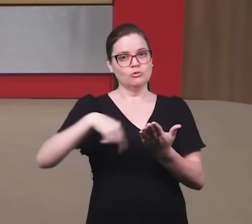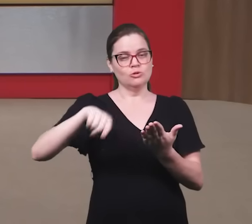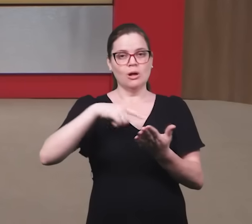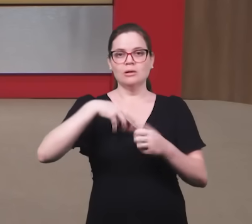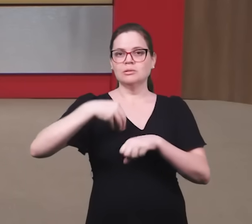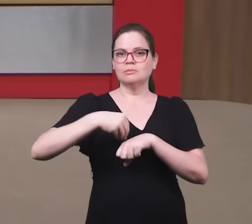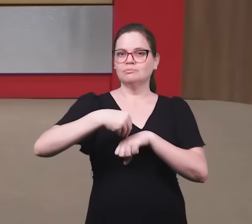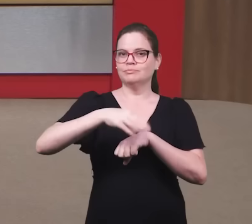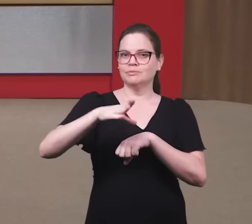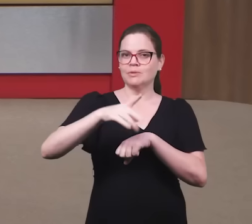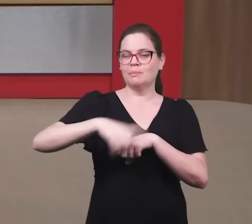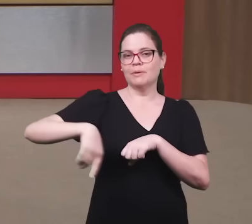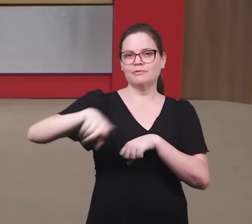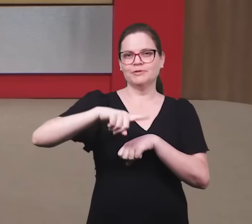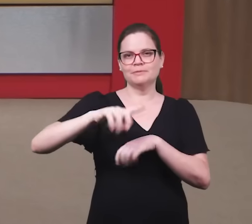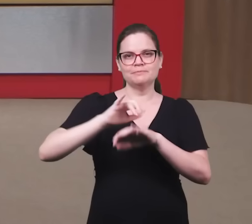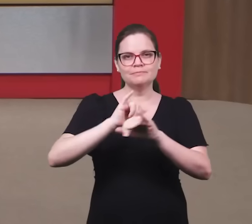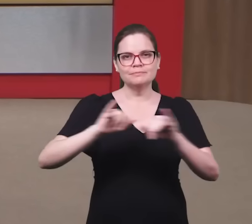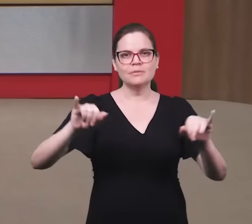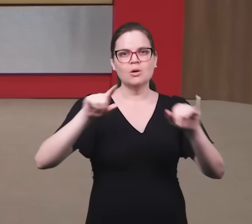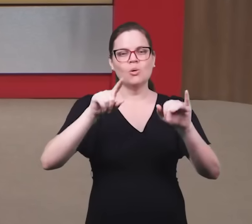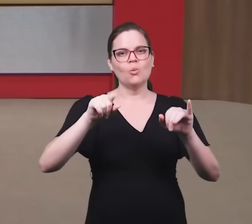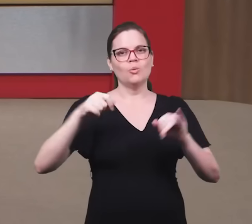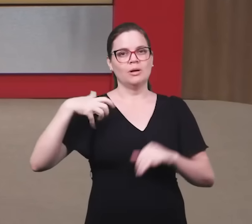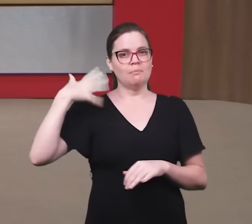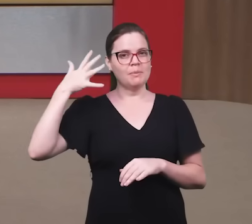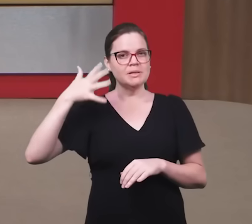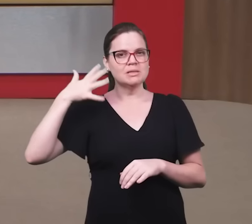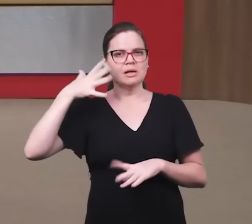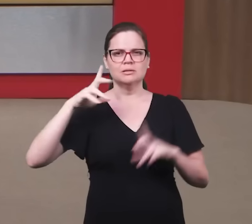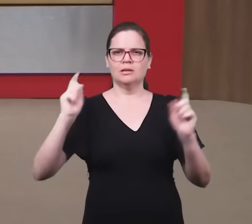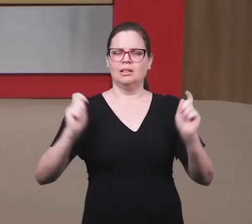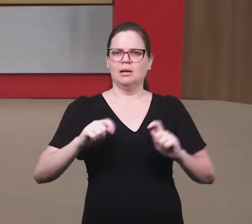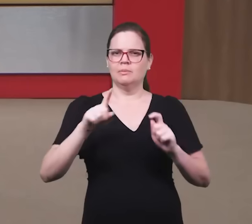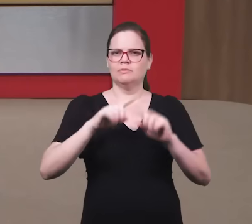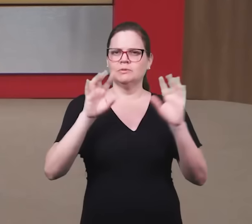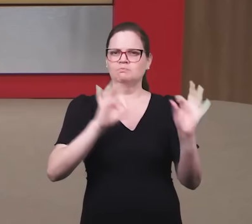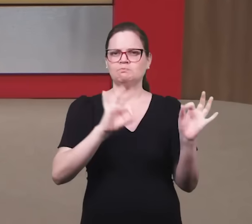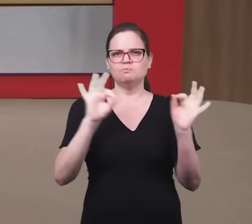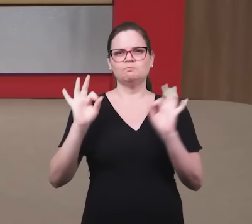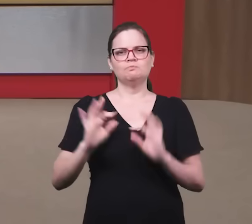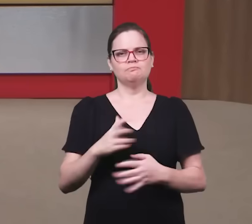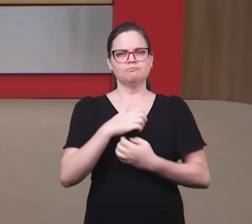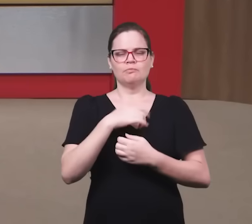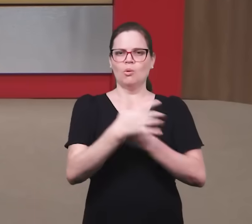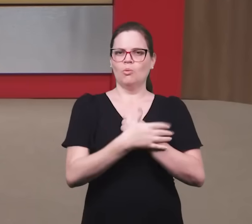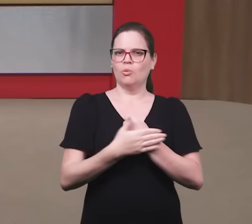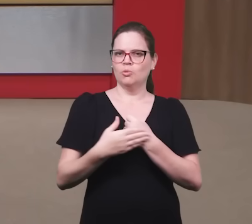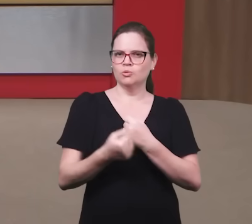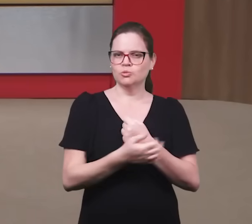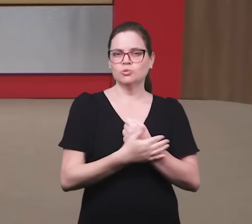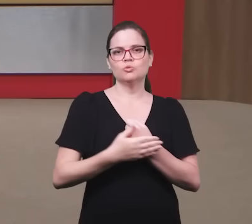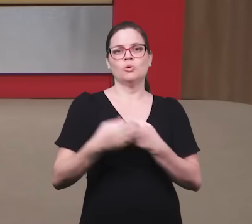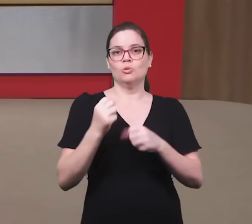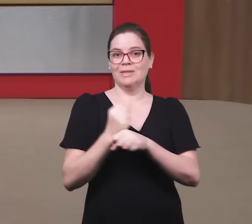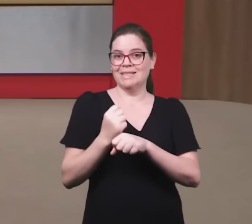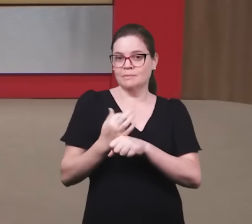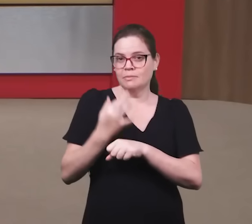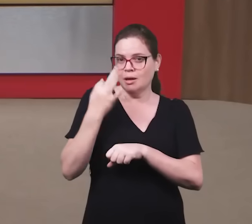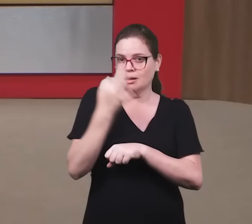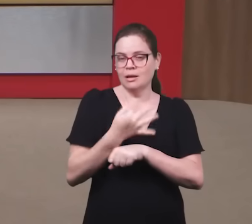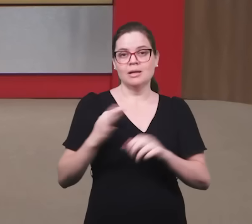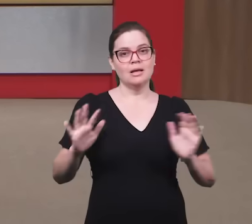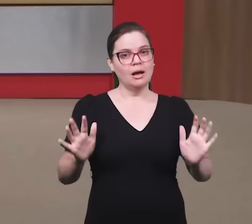que gera esperança, consolo e ânimo para todos nós. Nós